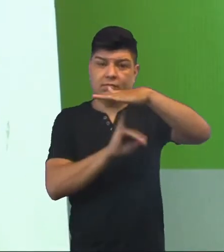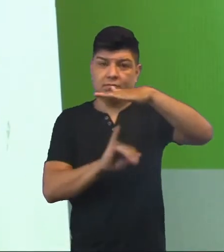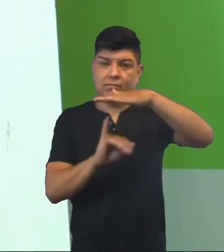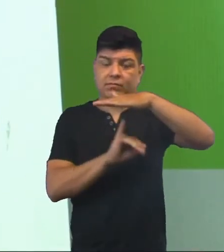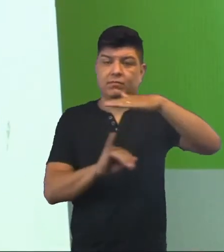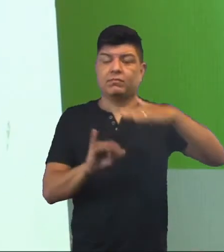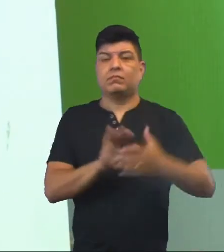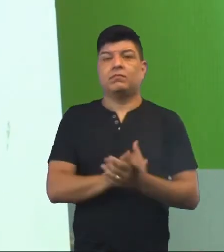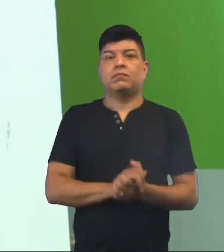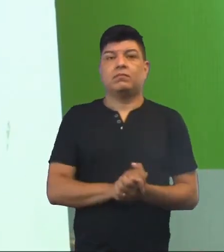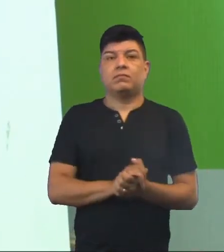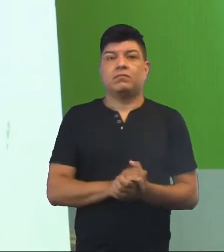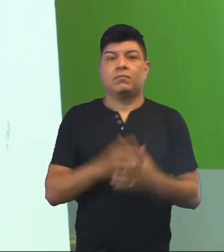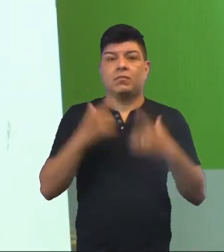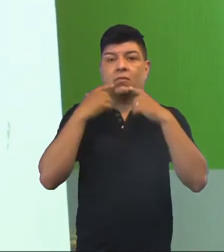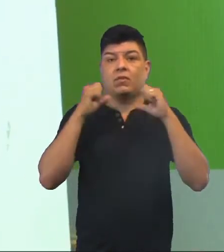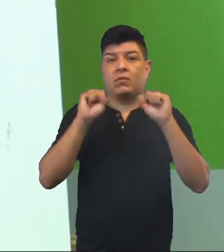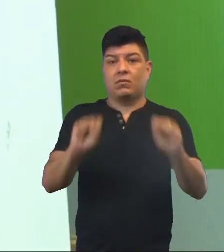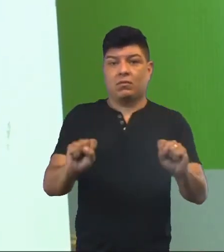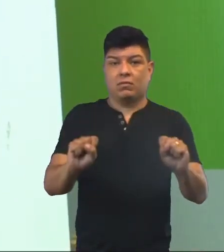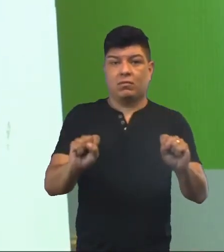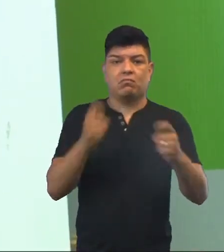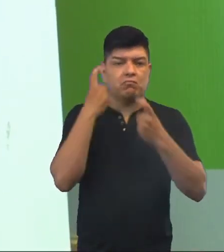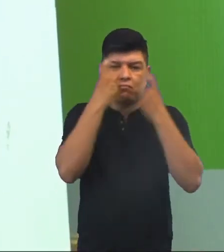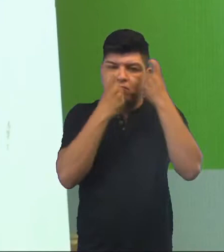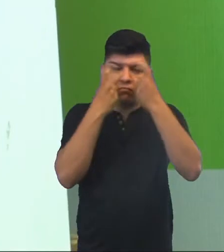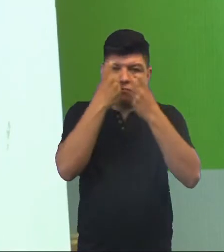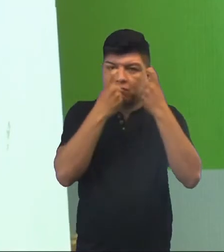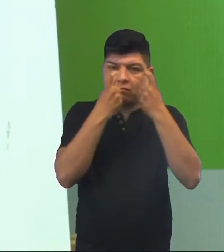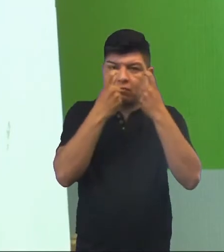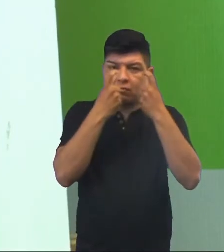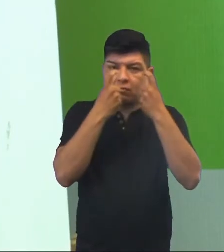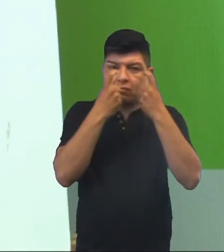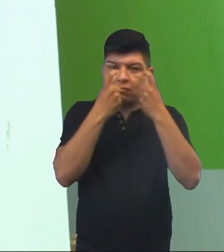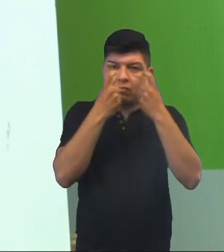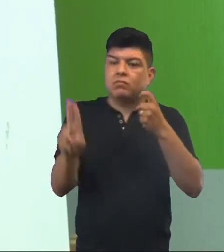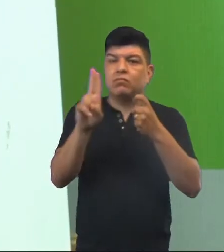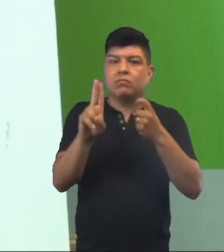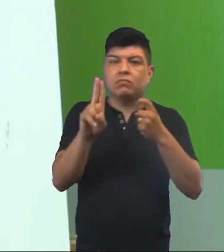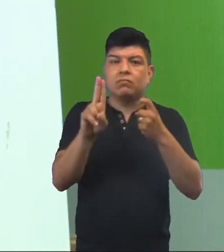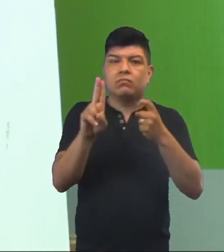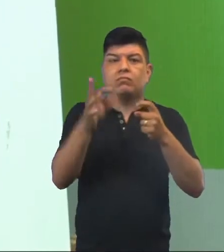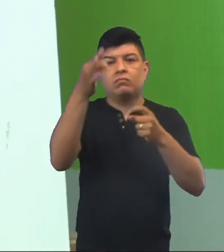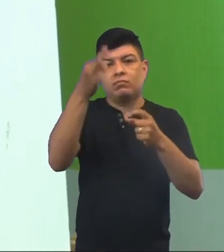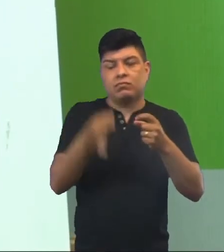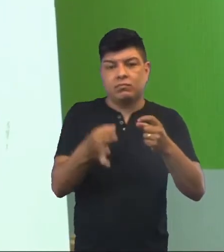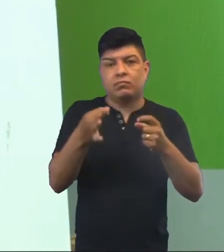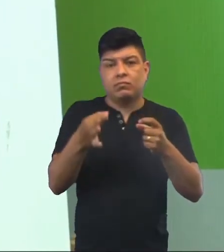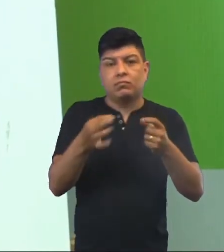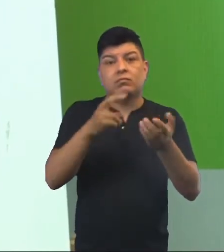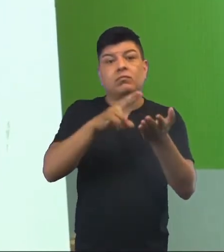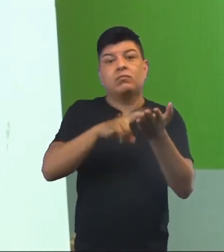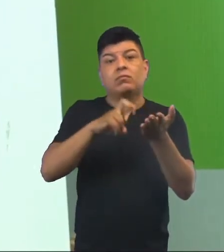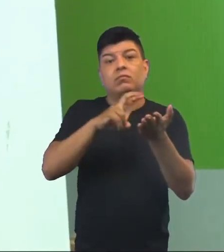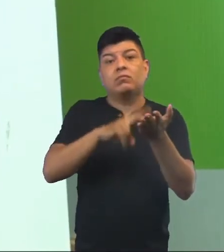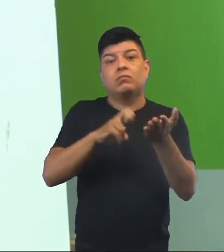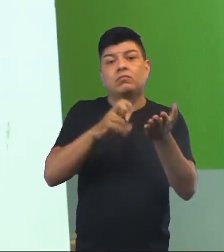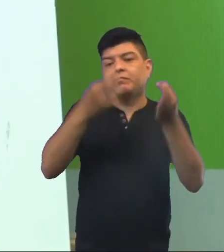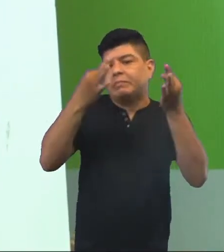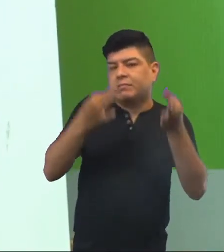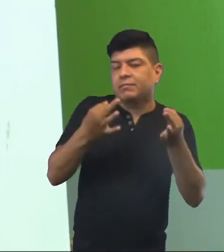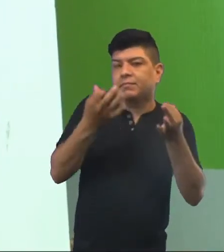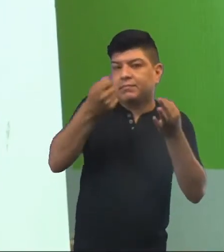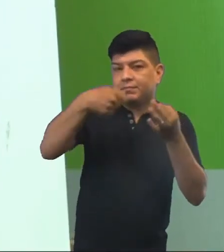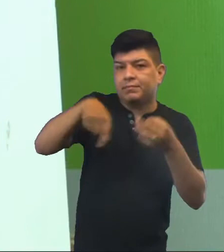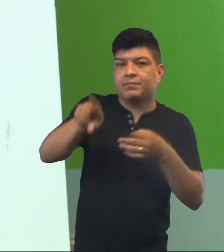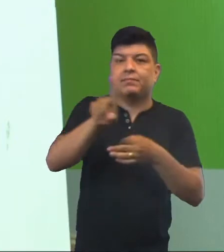informal. É uma linguagem que não se preocupa com o uso correto das normas gramaticais. Não precisa estar tão certinho assim, é